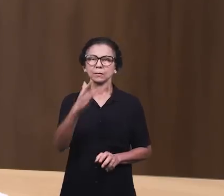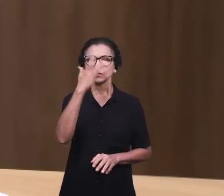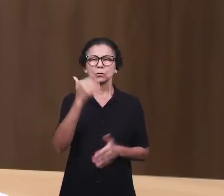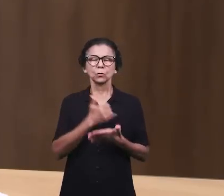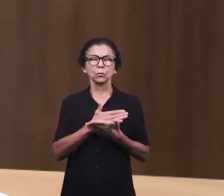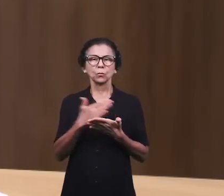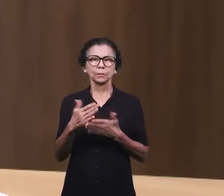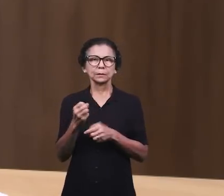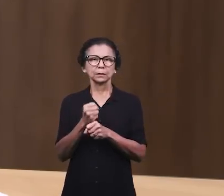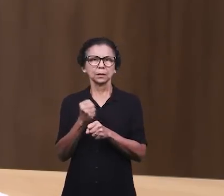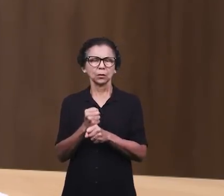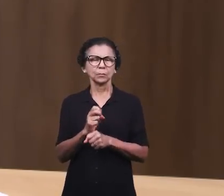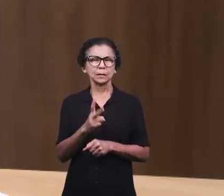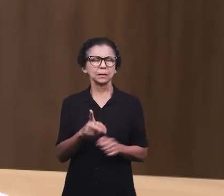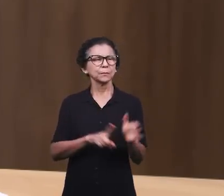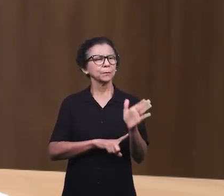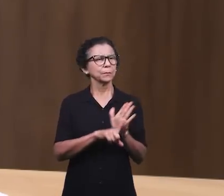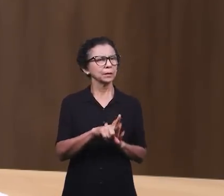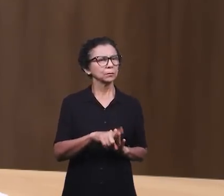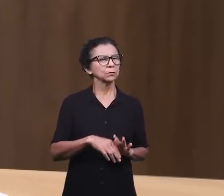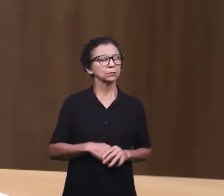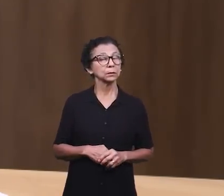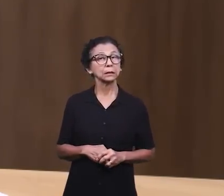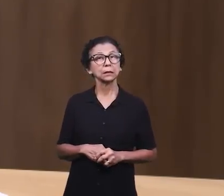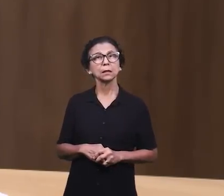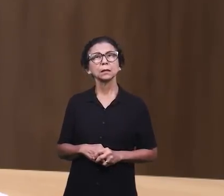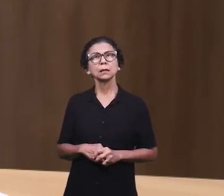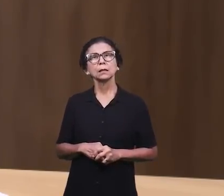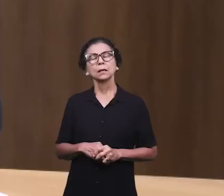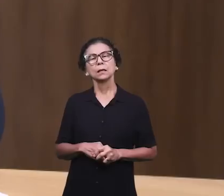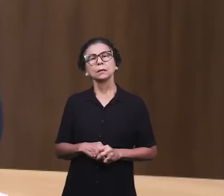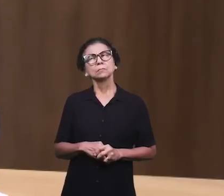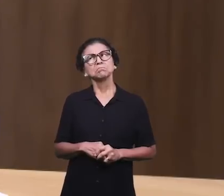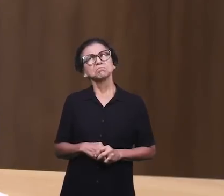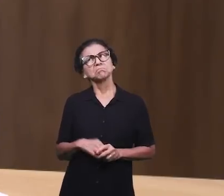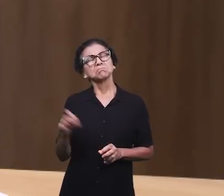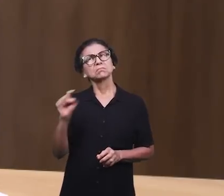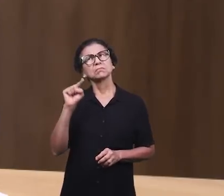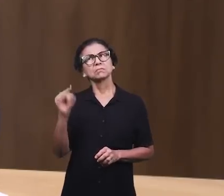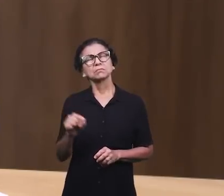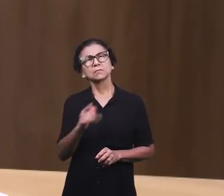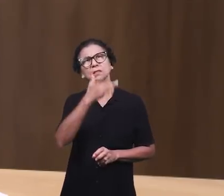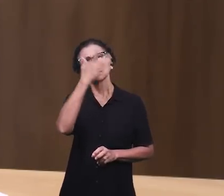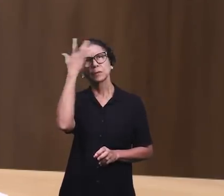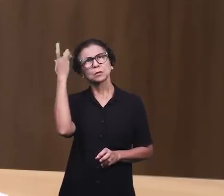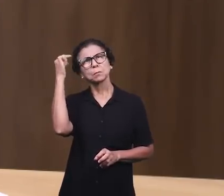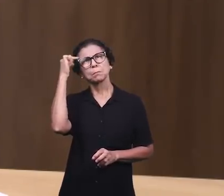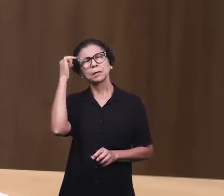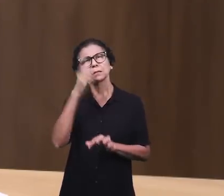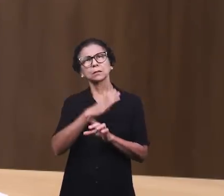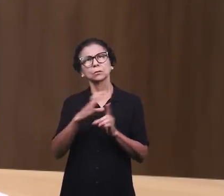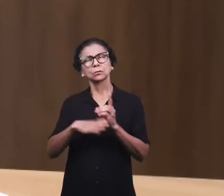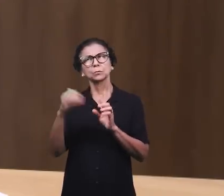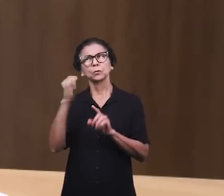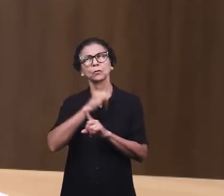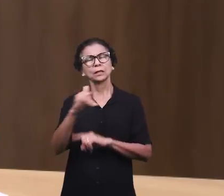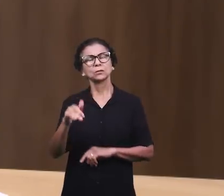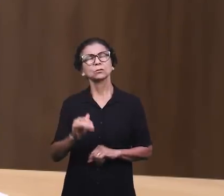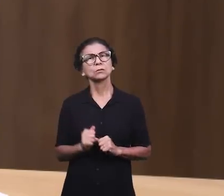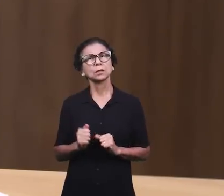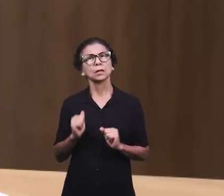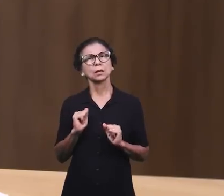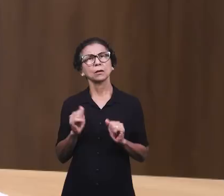que será que há muita gente preocupada em que o culto profético é só para a evangelização? Ou